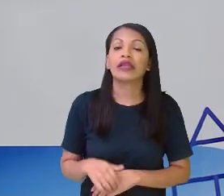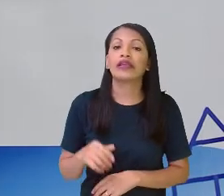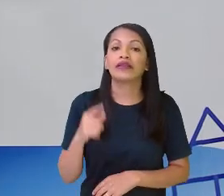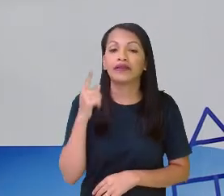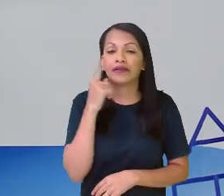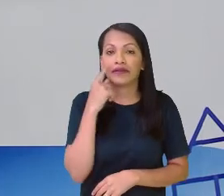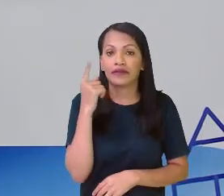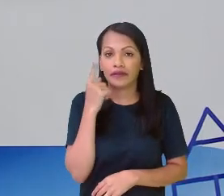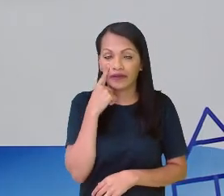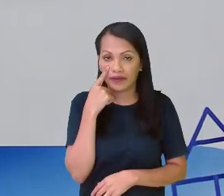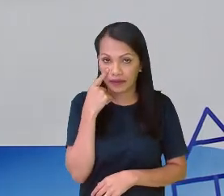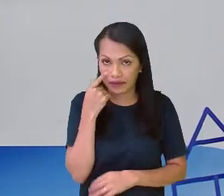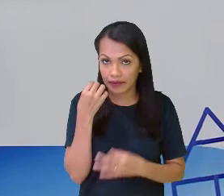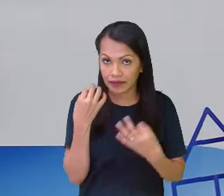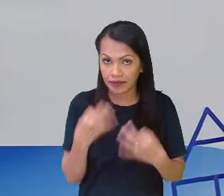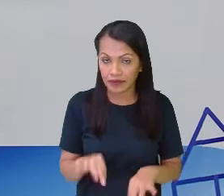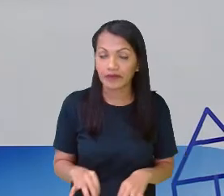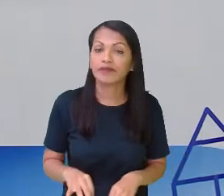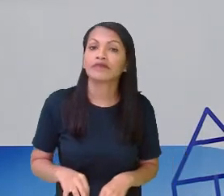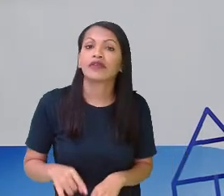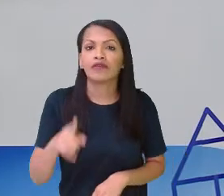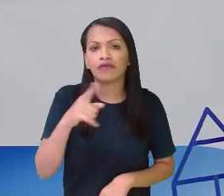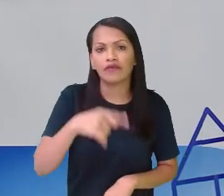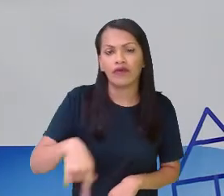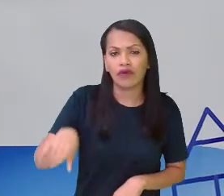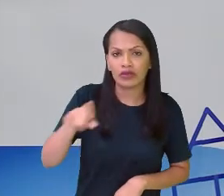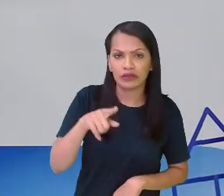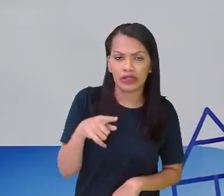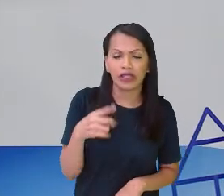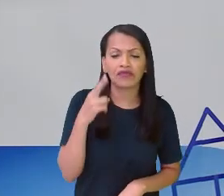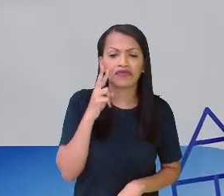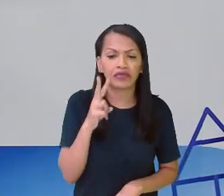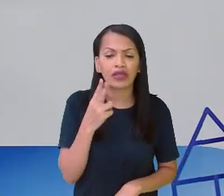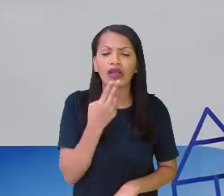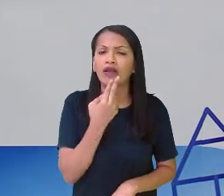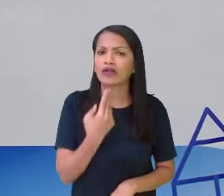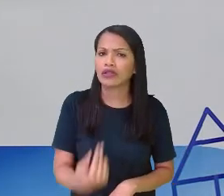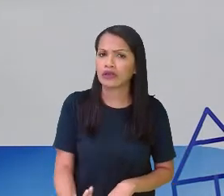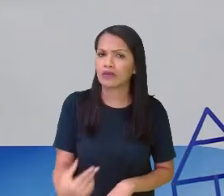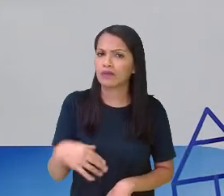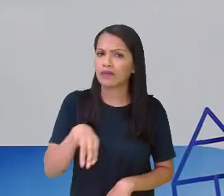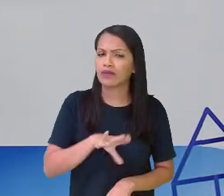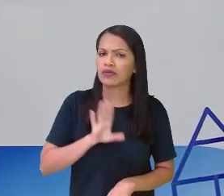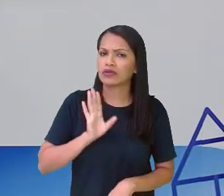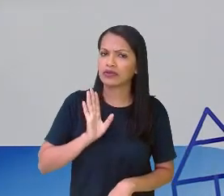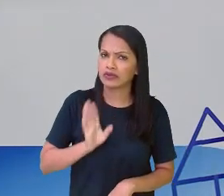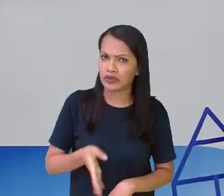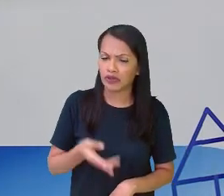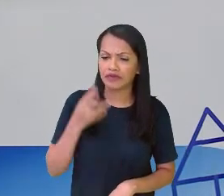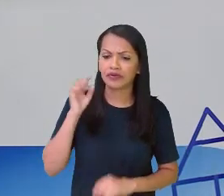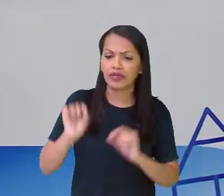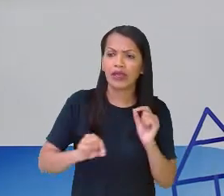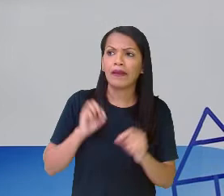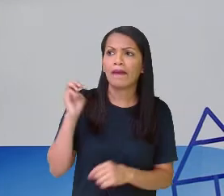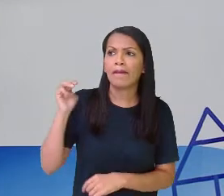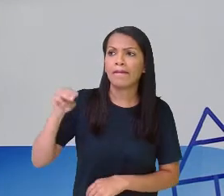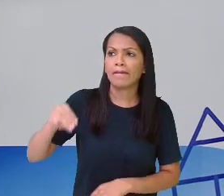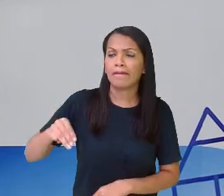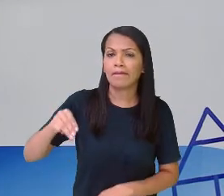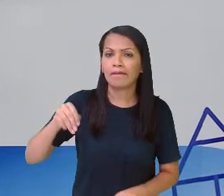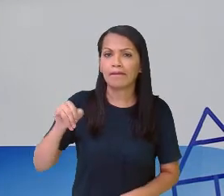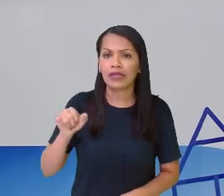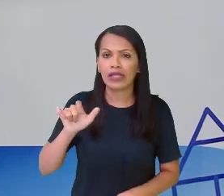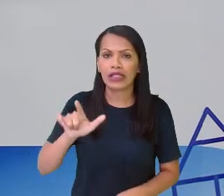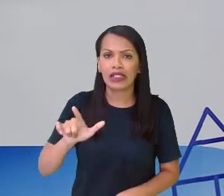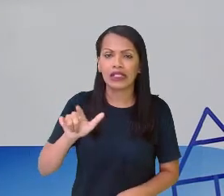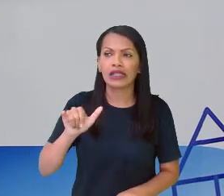viu? Pelo amor de Deus. Vocês assistem a aula de língua portuguesa, já assistem demais as aulas do